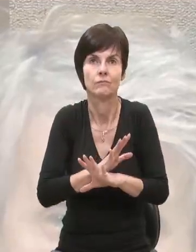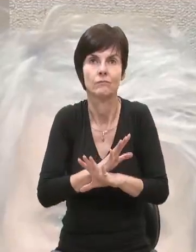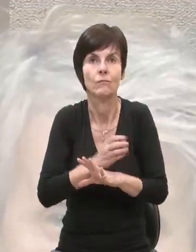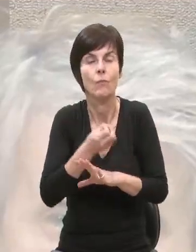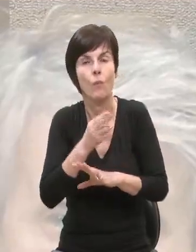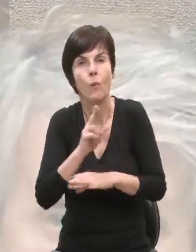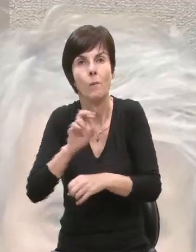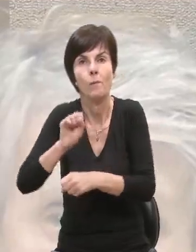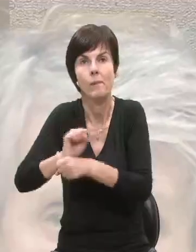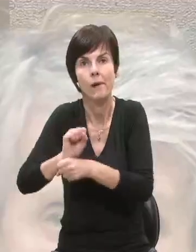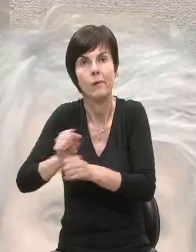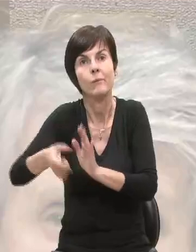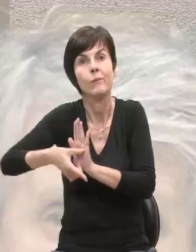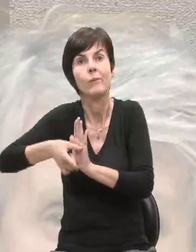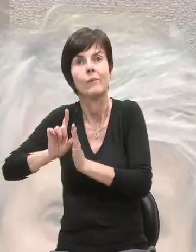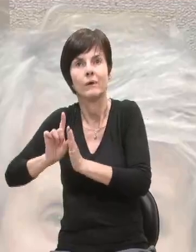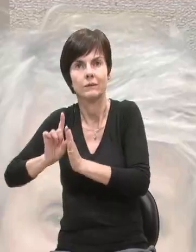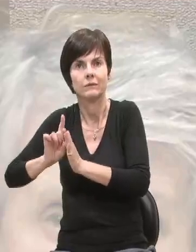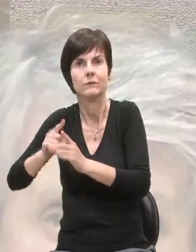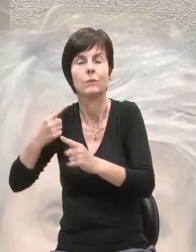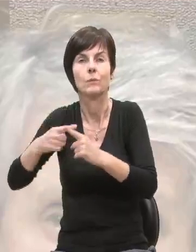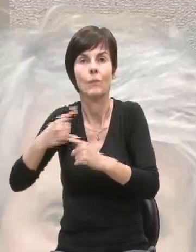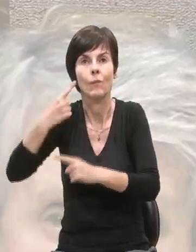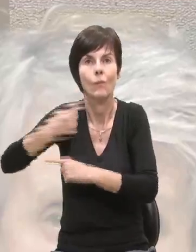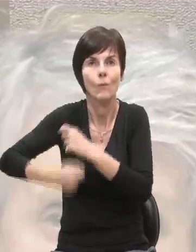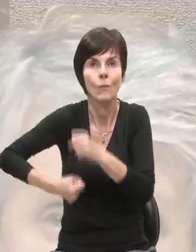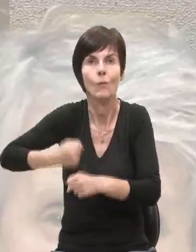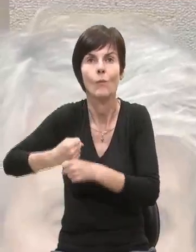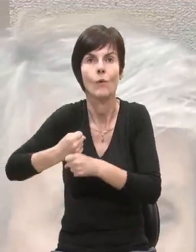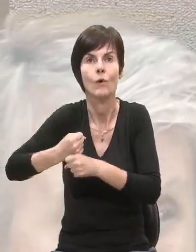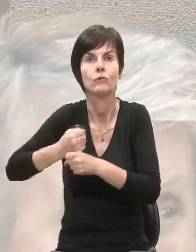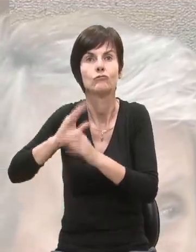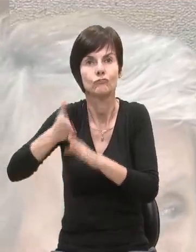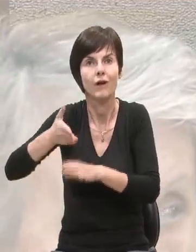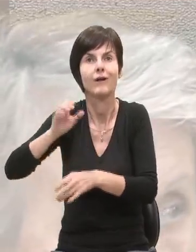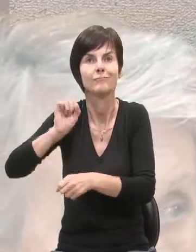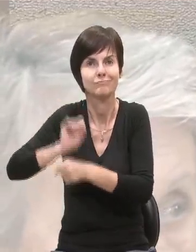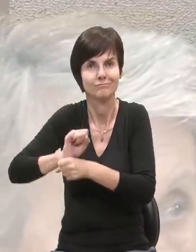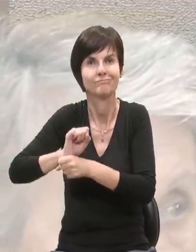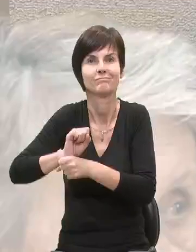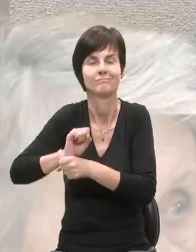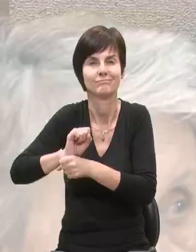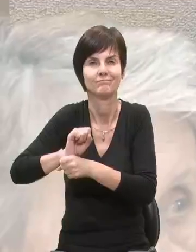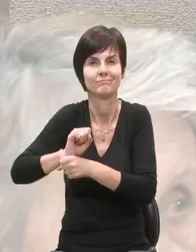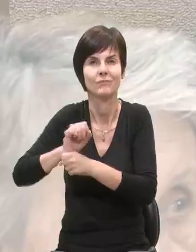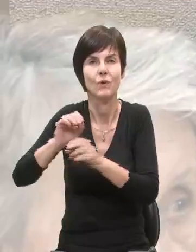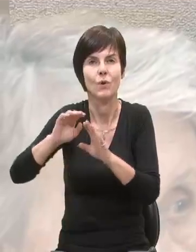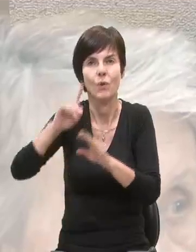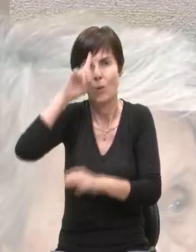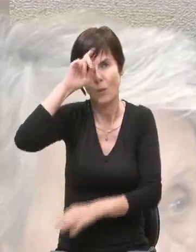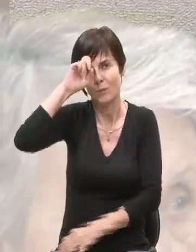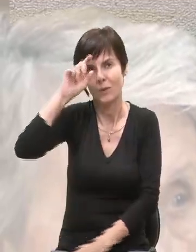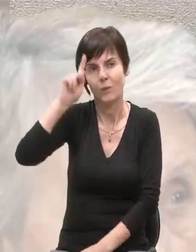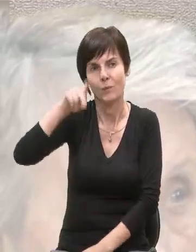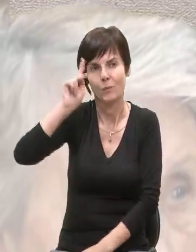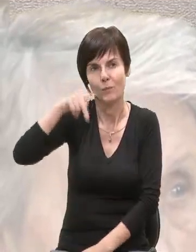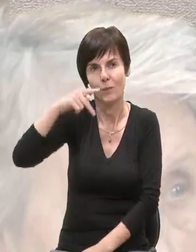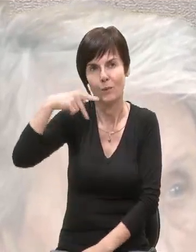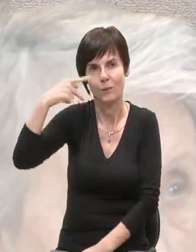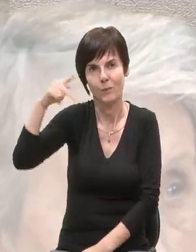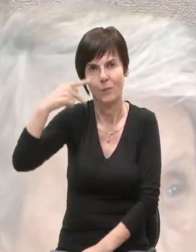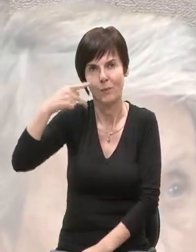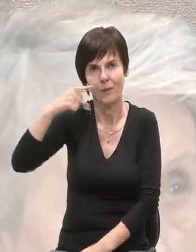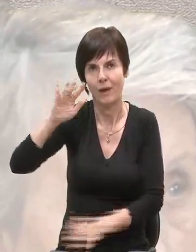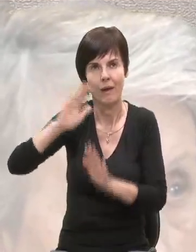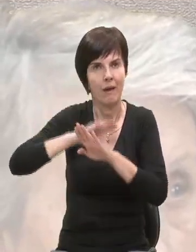parado anteriormente, porque há mais de um ano ele já queria o Hospital Pompeia terminar com esse